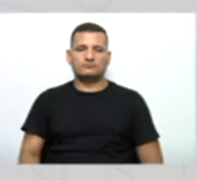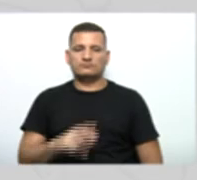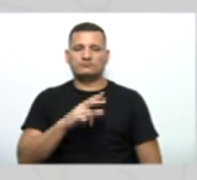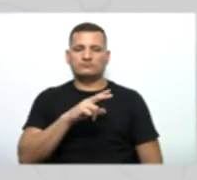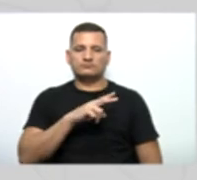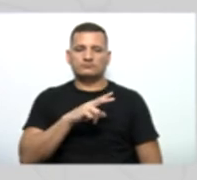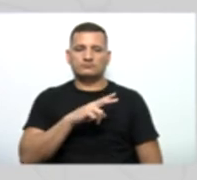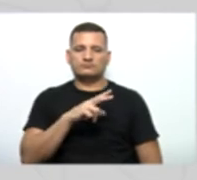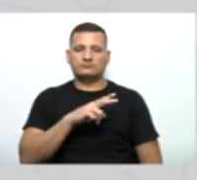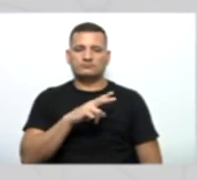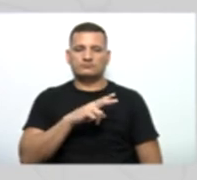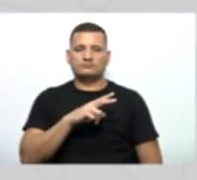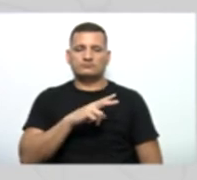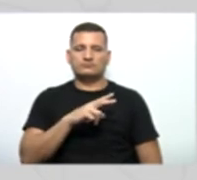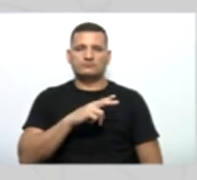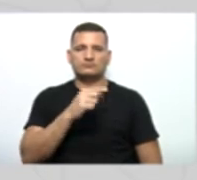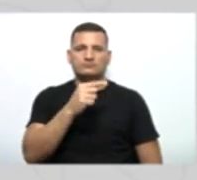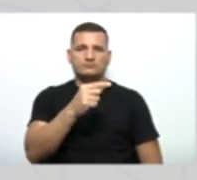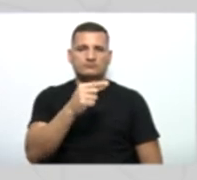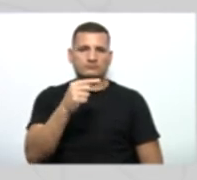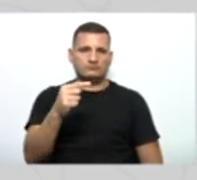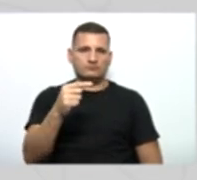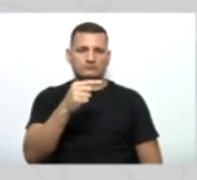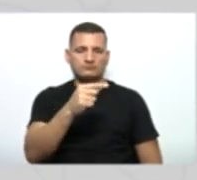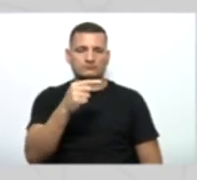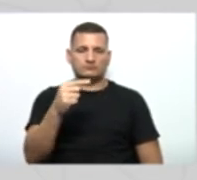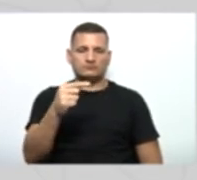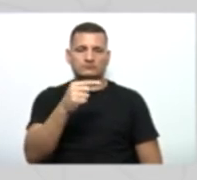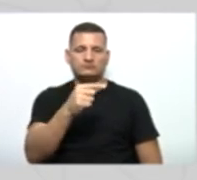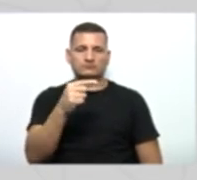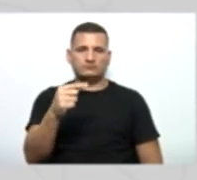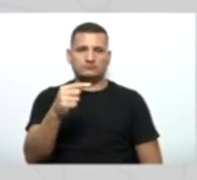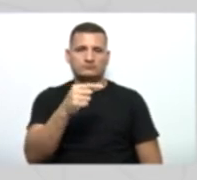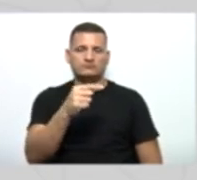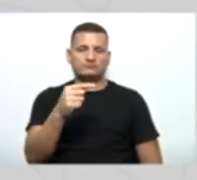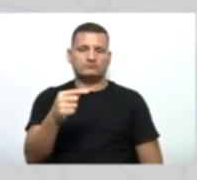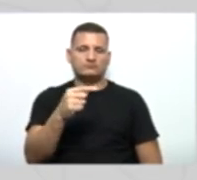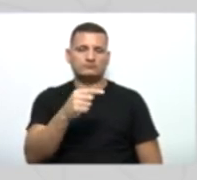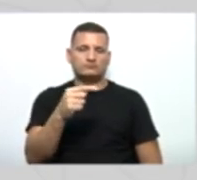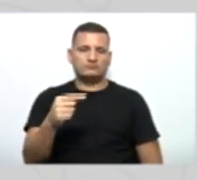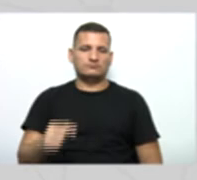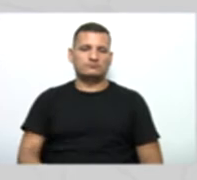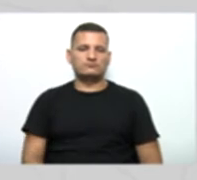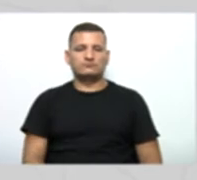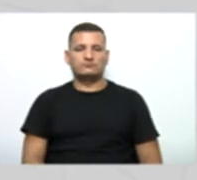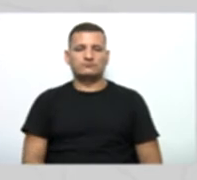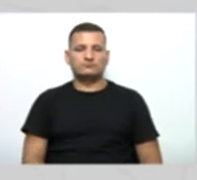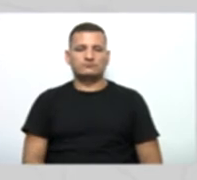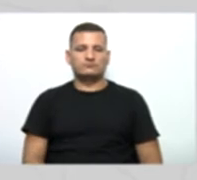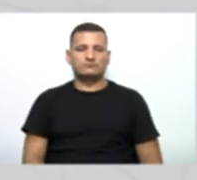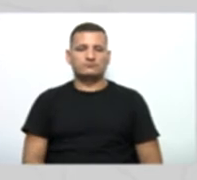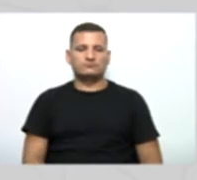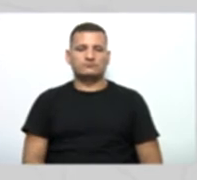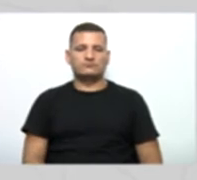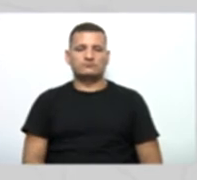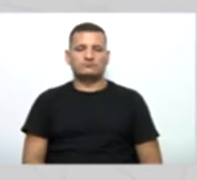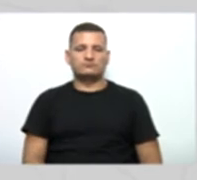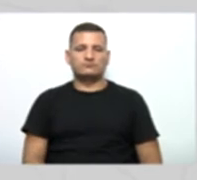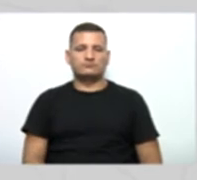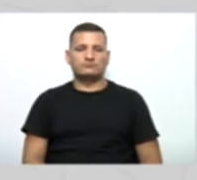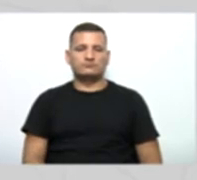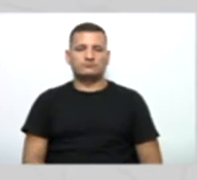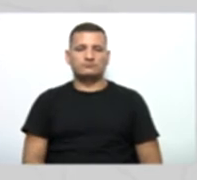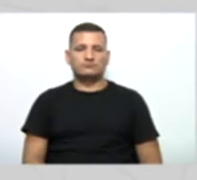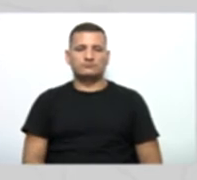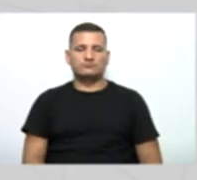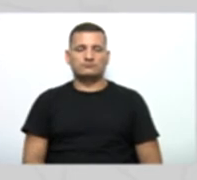privado se dá dessa forma, com os dois underlines à esquerda do nome do nosso atributo.